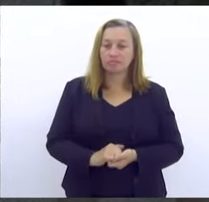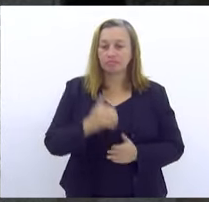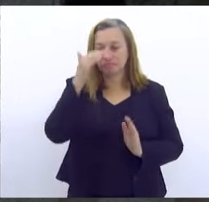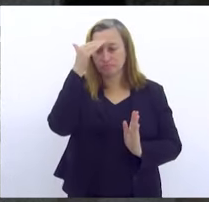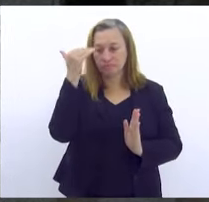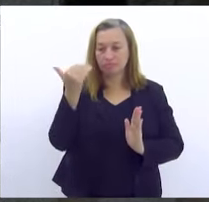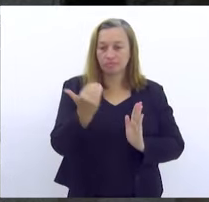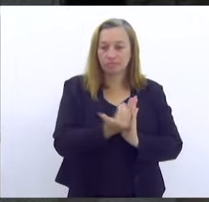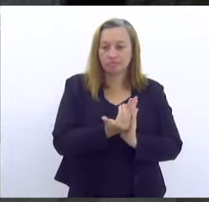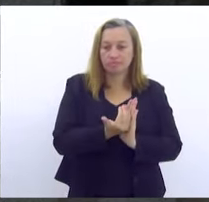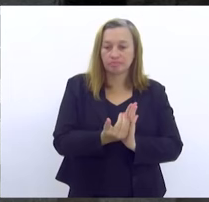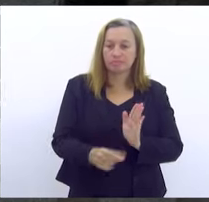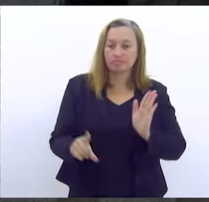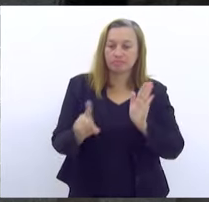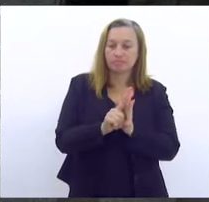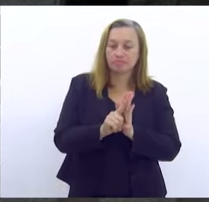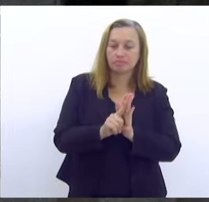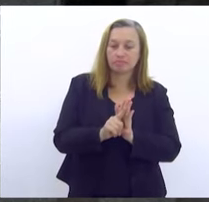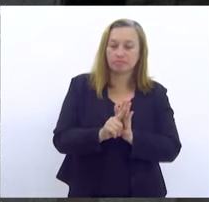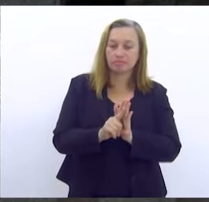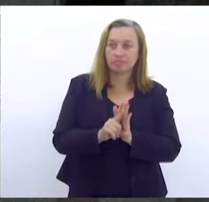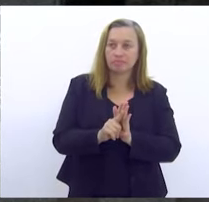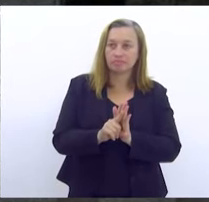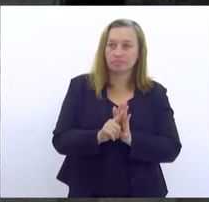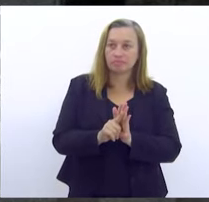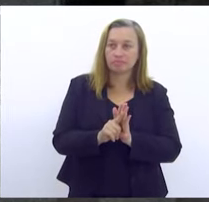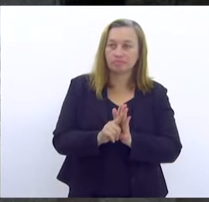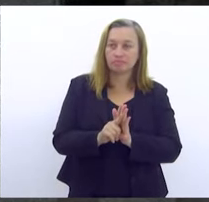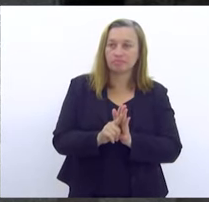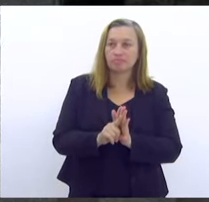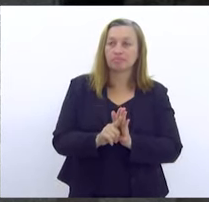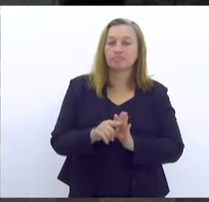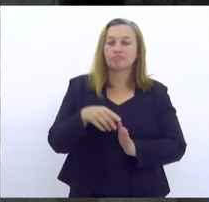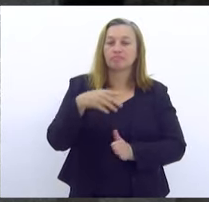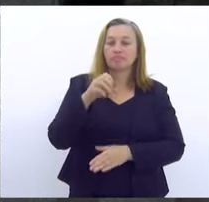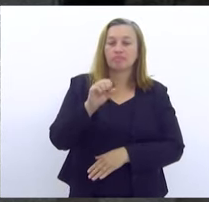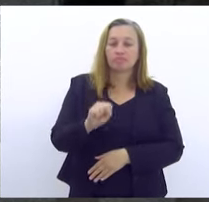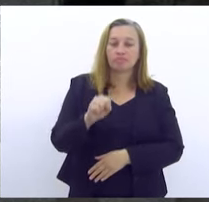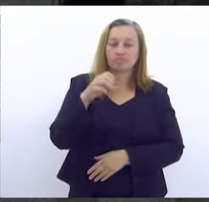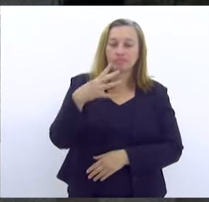obedecer a Lei das Metas Orçamentárias, a 8.445.